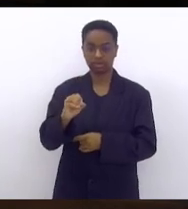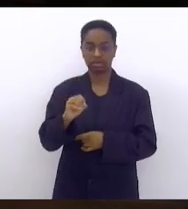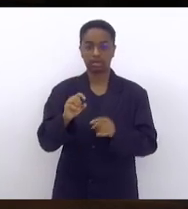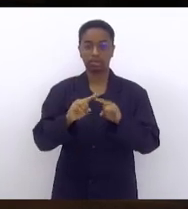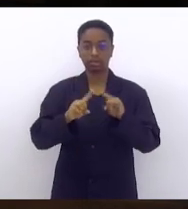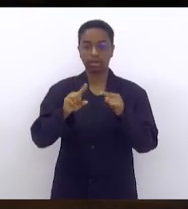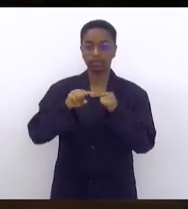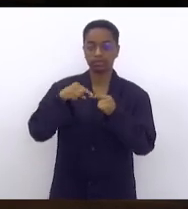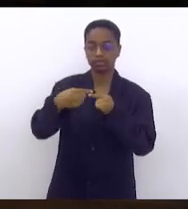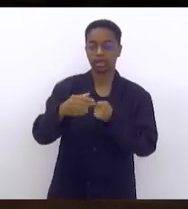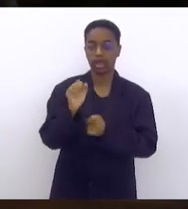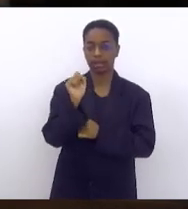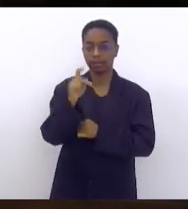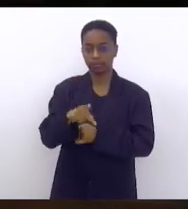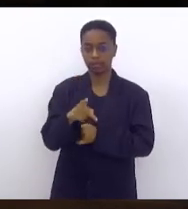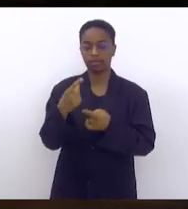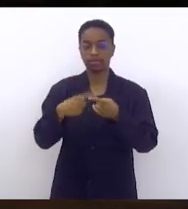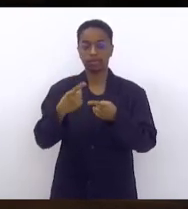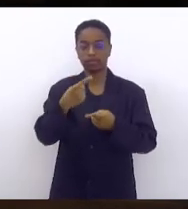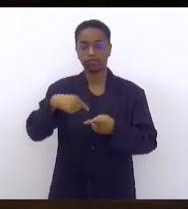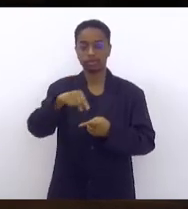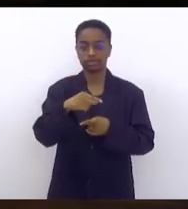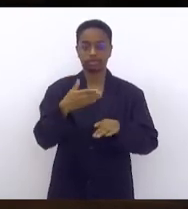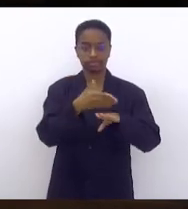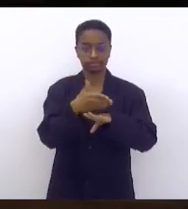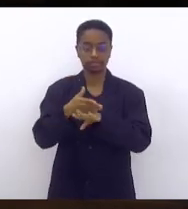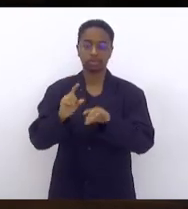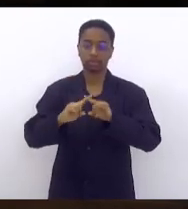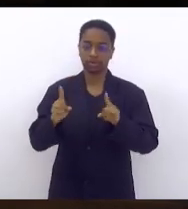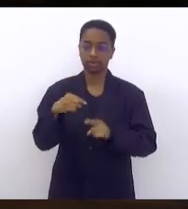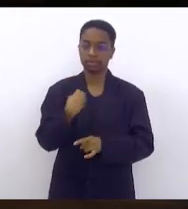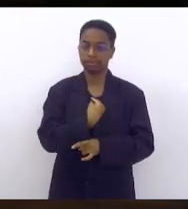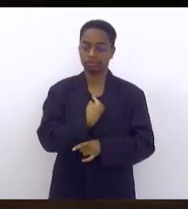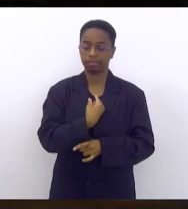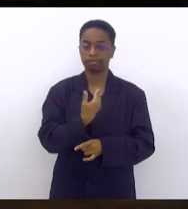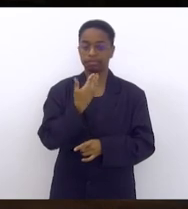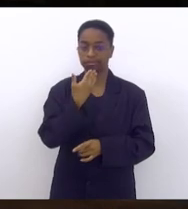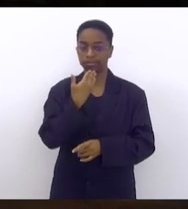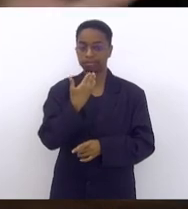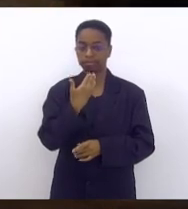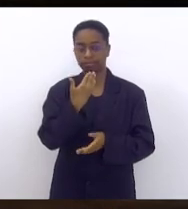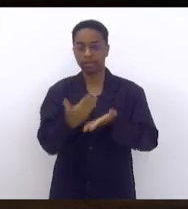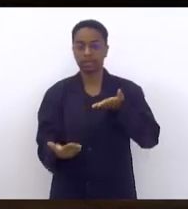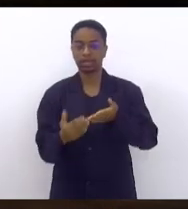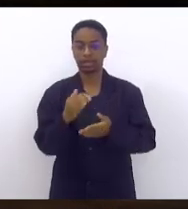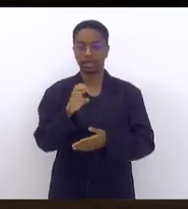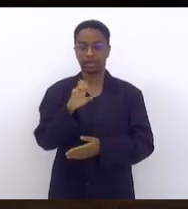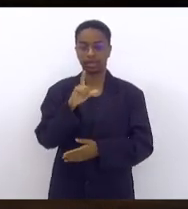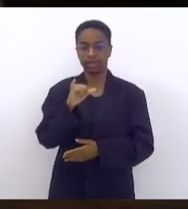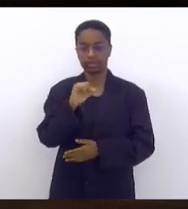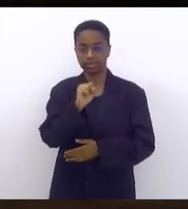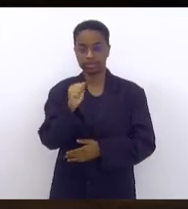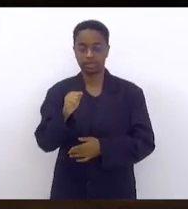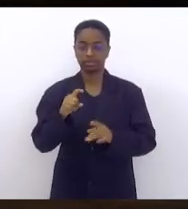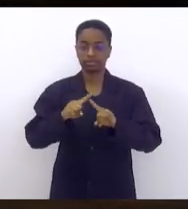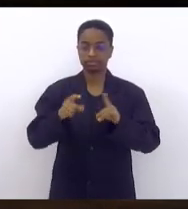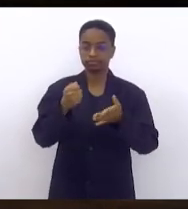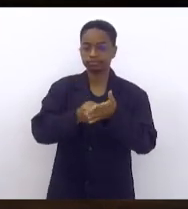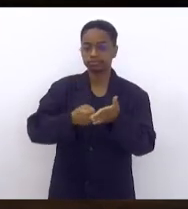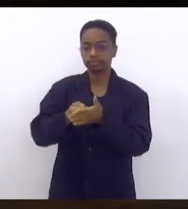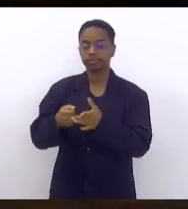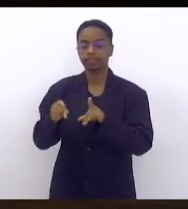azuis aí, né? E perdemos, infelizmente, nossa companheira Elisa, que é uma guerreira, uma batalhadora. Mas temos aqui a Thaís, outros companheiros aqui que certamente